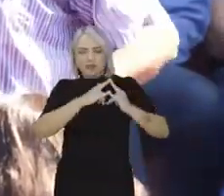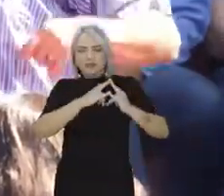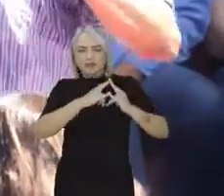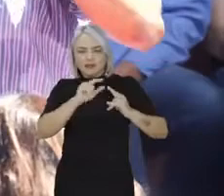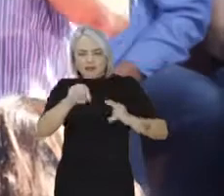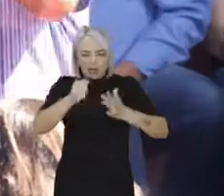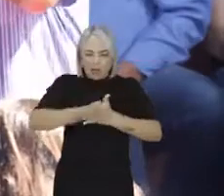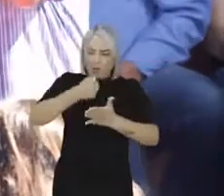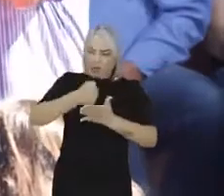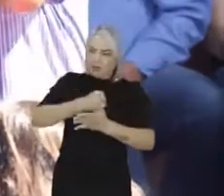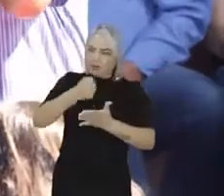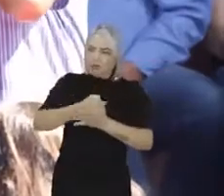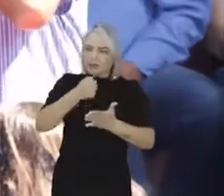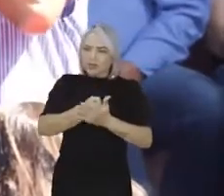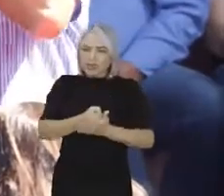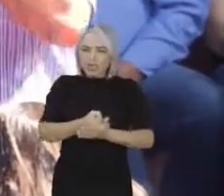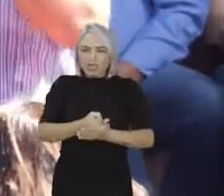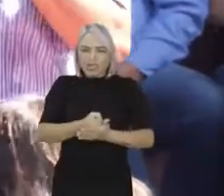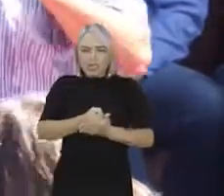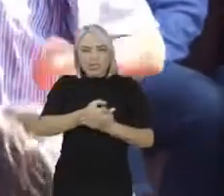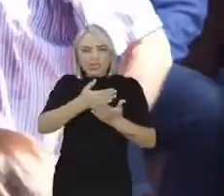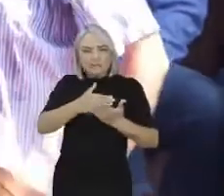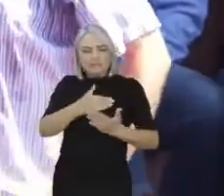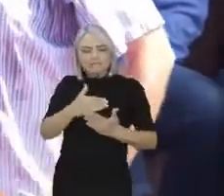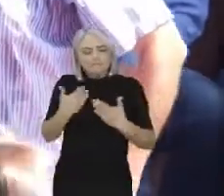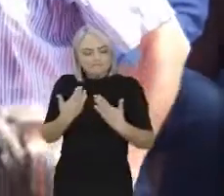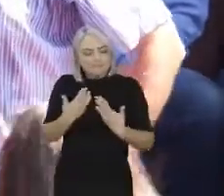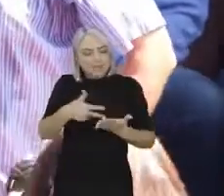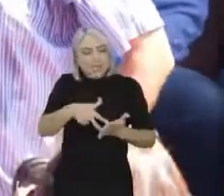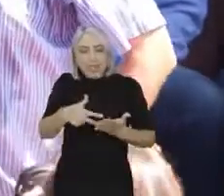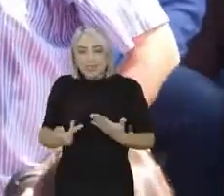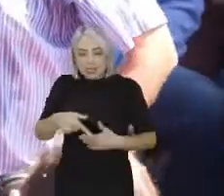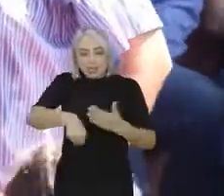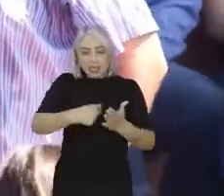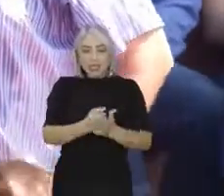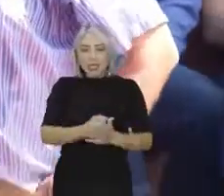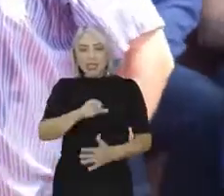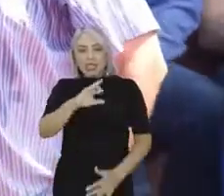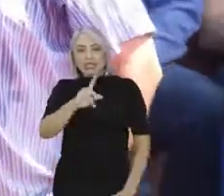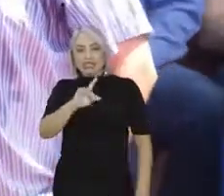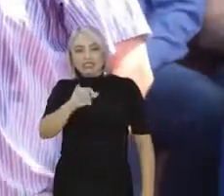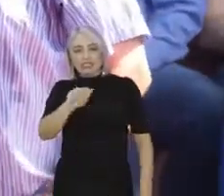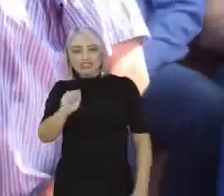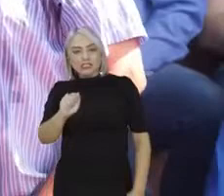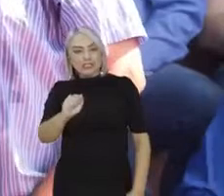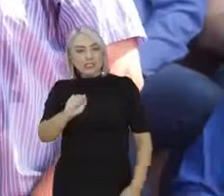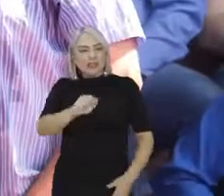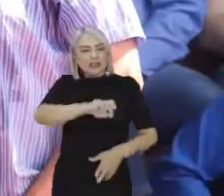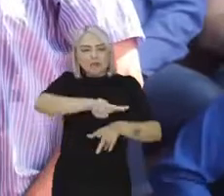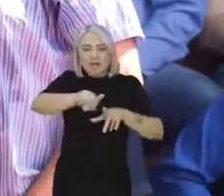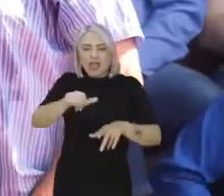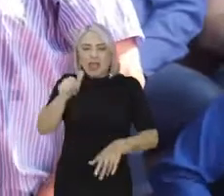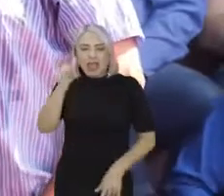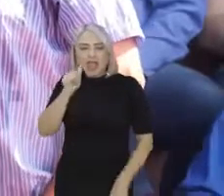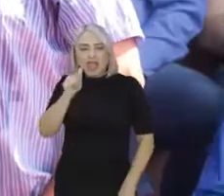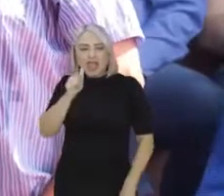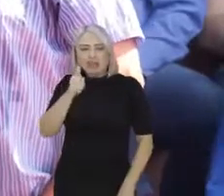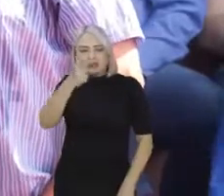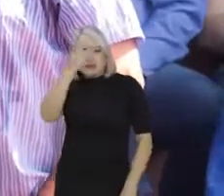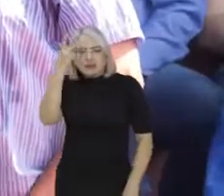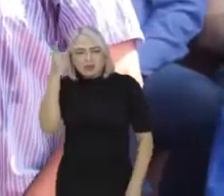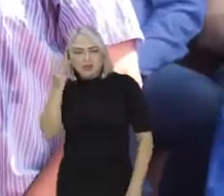Cidinhas, Simones, Isauras, Minervinos, tantos que tombaram nessa luta.